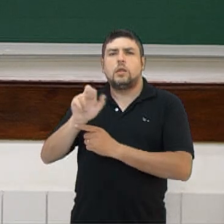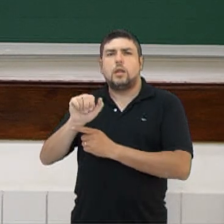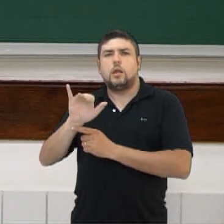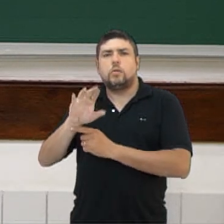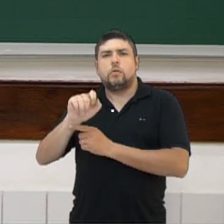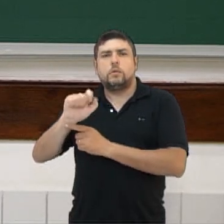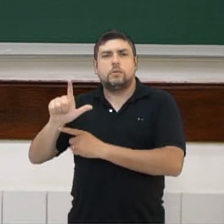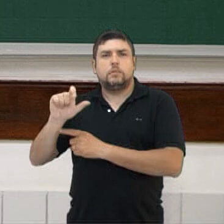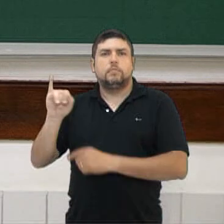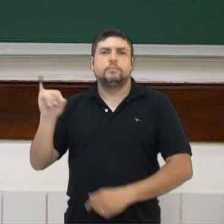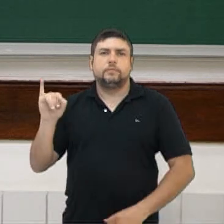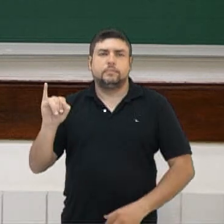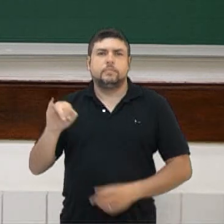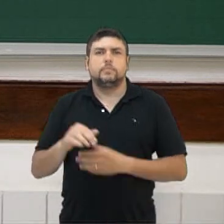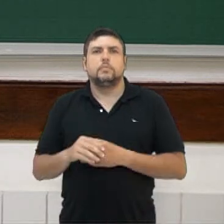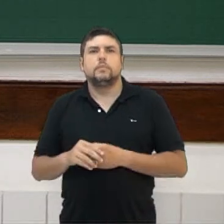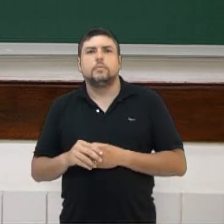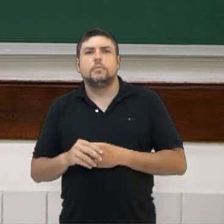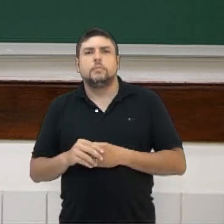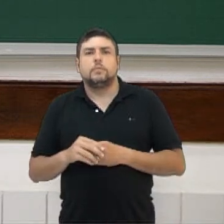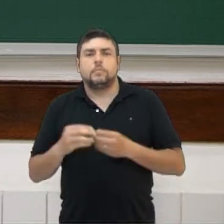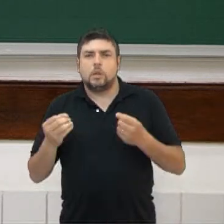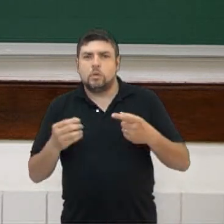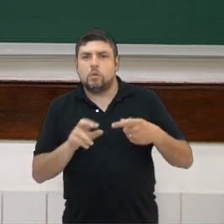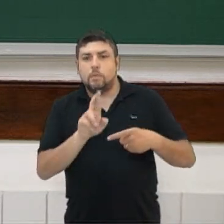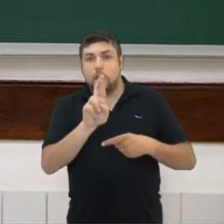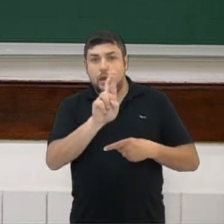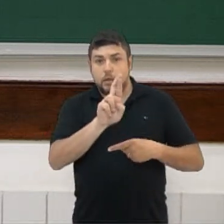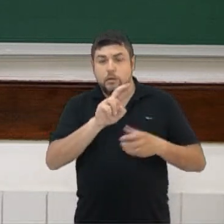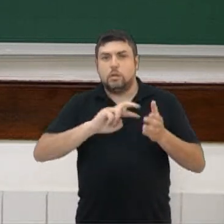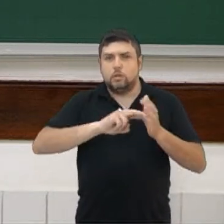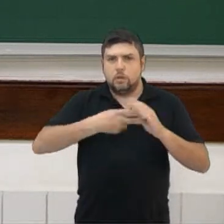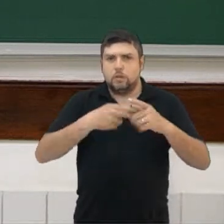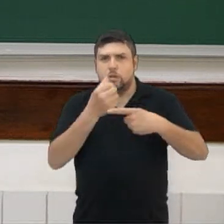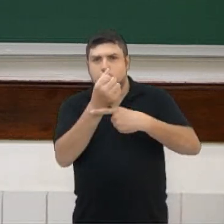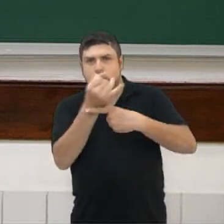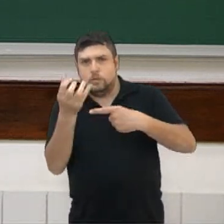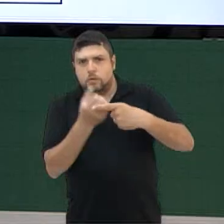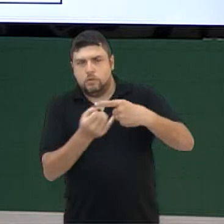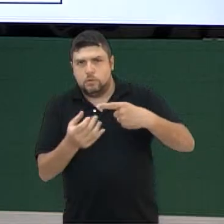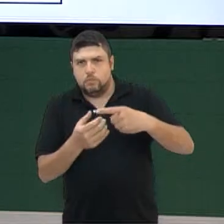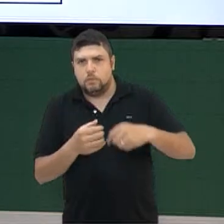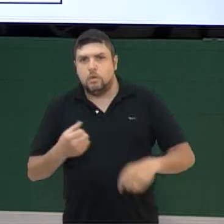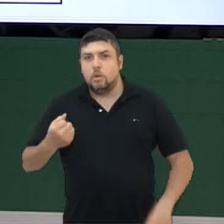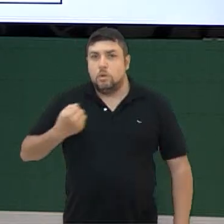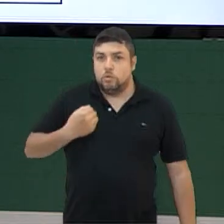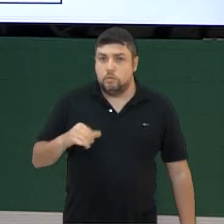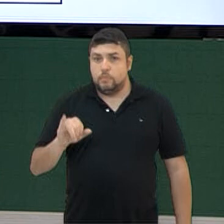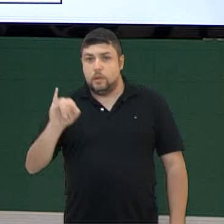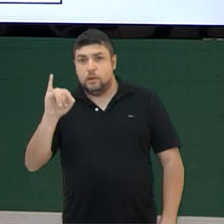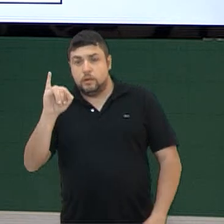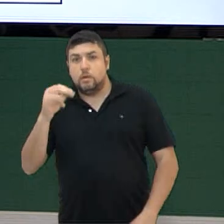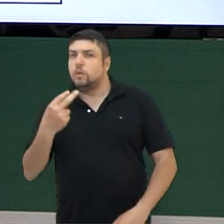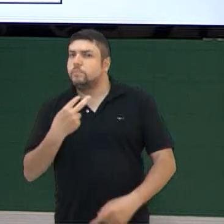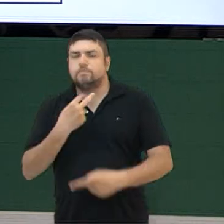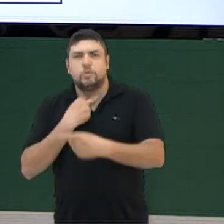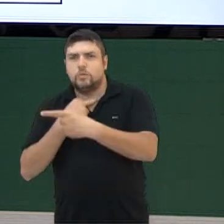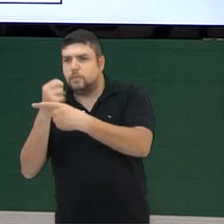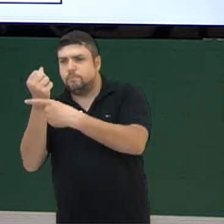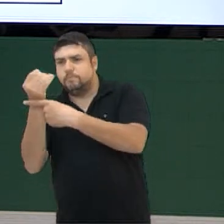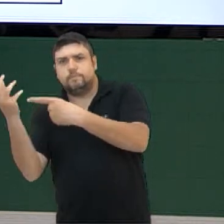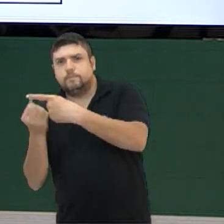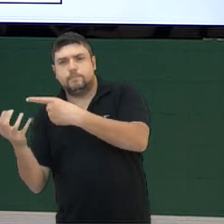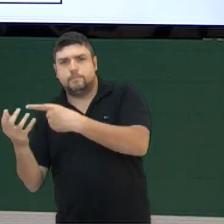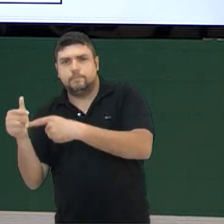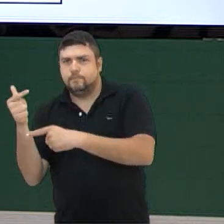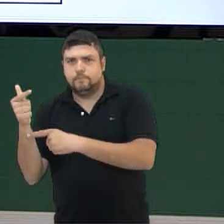racionais, aqueles que são escritos como fração. Números irracionais são aqueles que não podem ser escritos como fração,